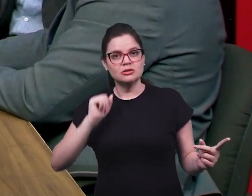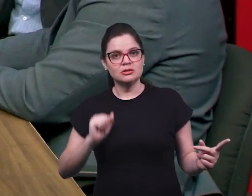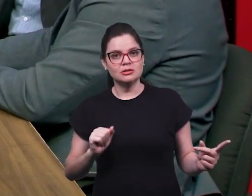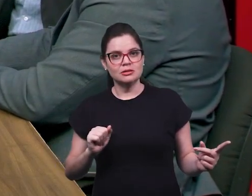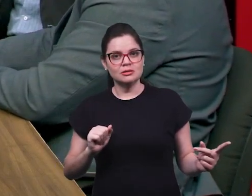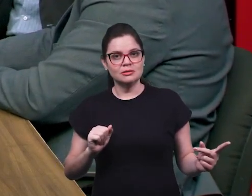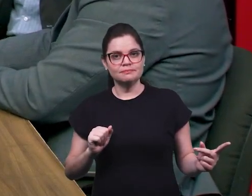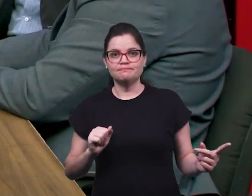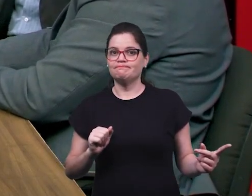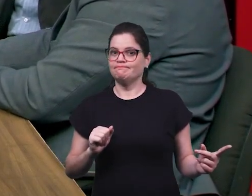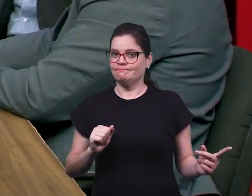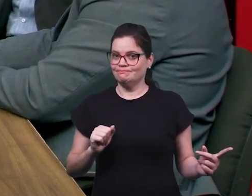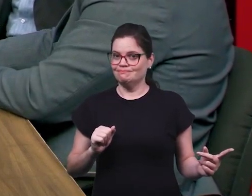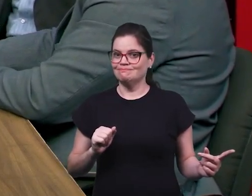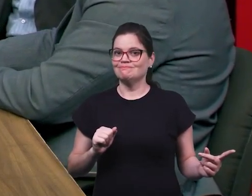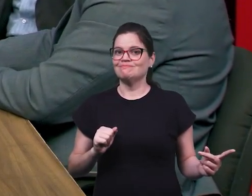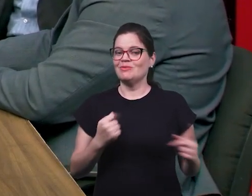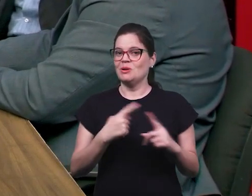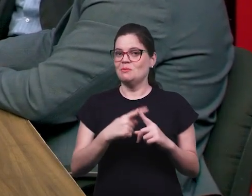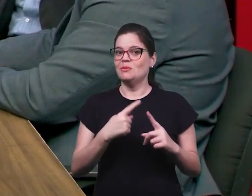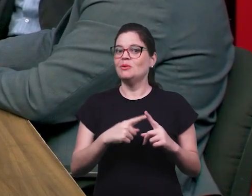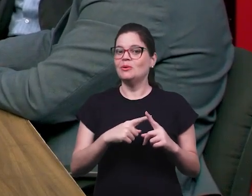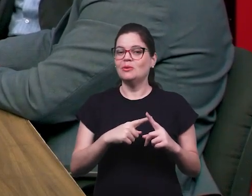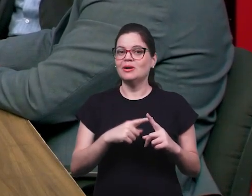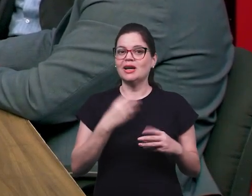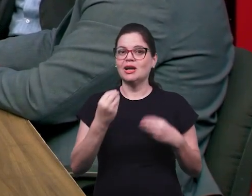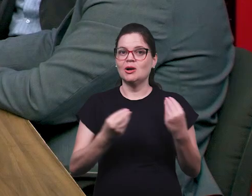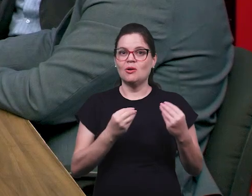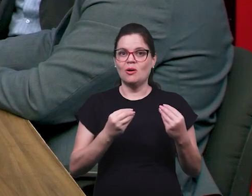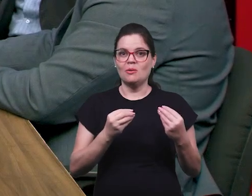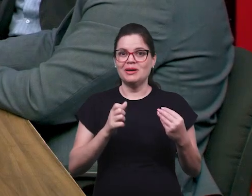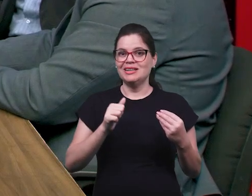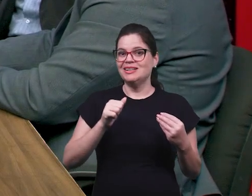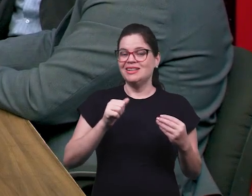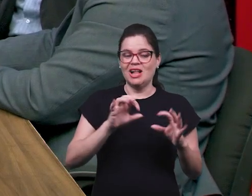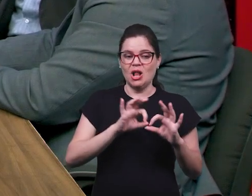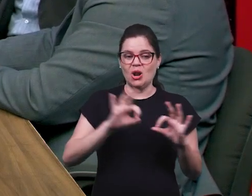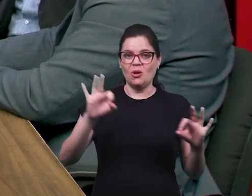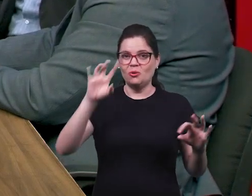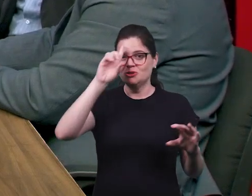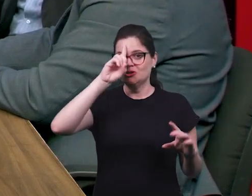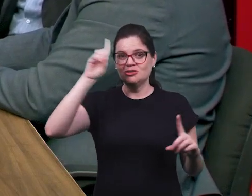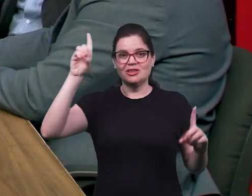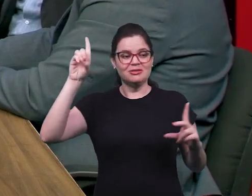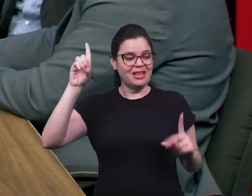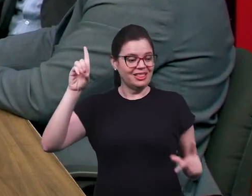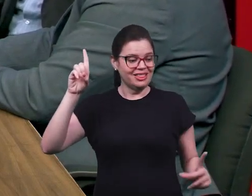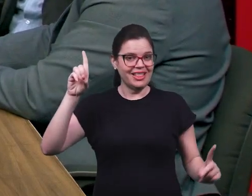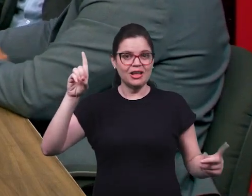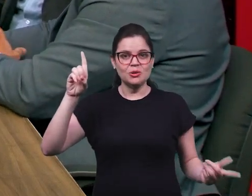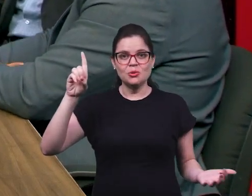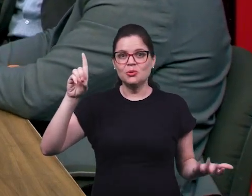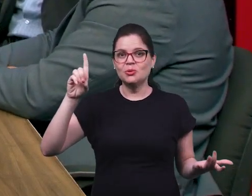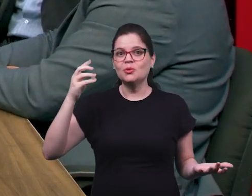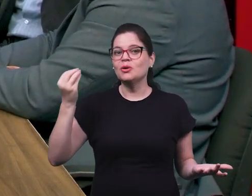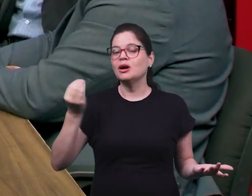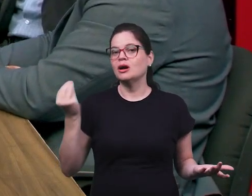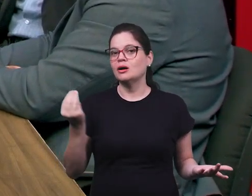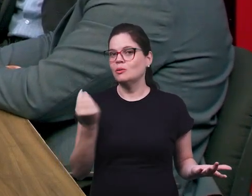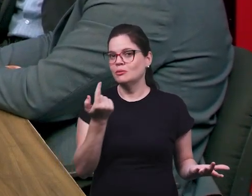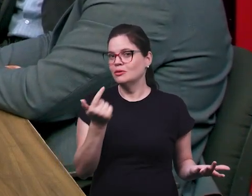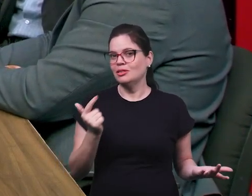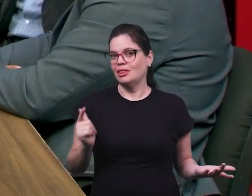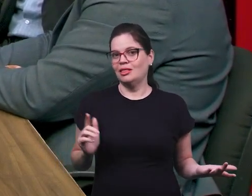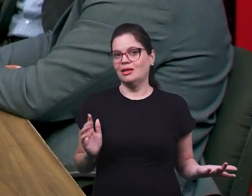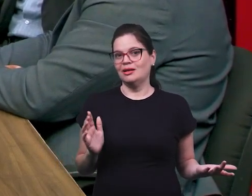eternidade sem Deus é isso, é uma eternidade longe de Deus. Sem a luz, Sem a a luz, revelação, sem revelação. sem nada. Mas